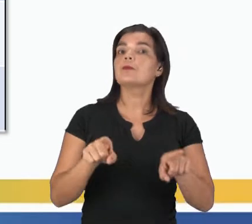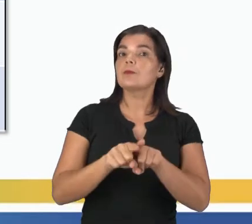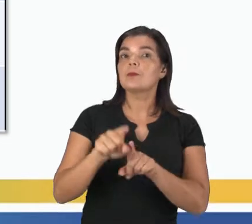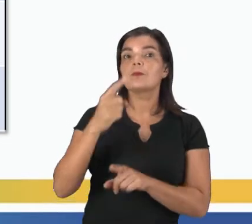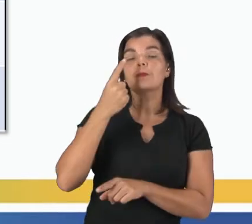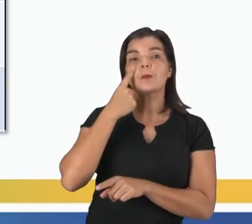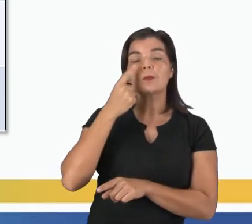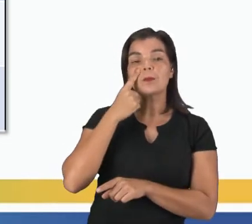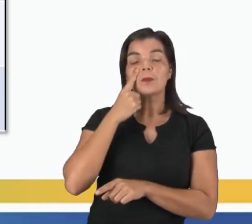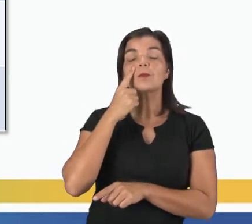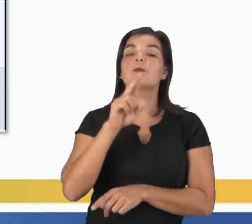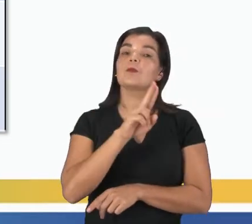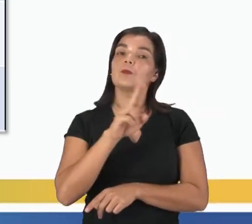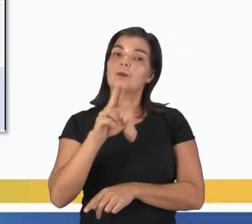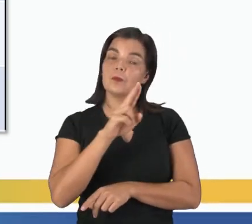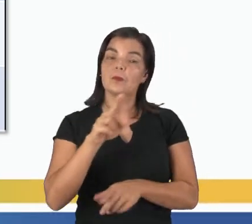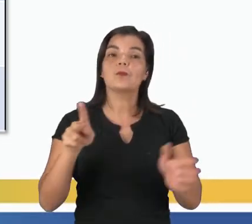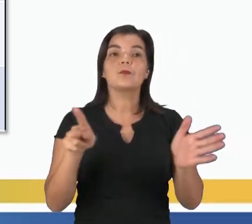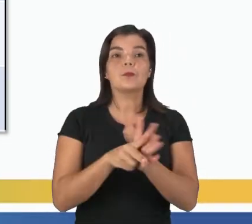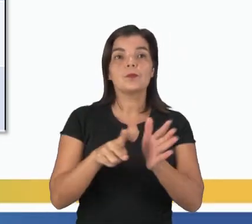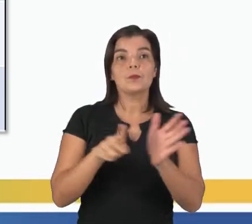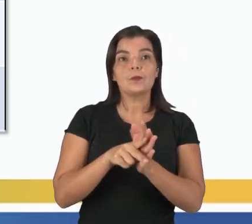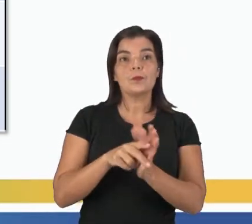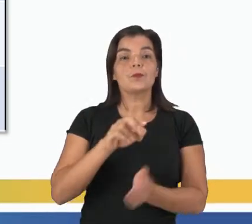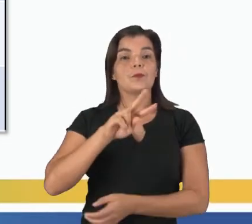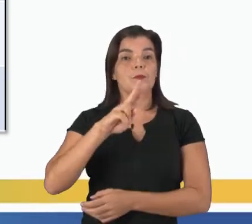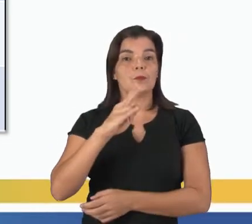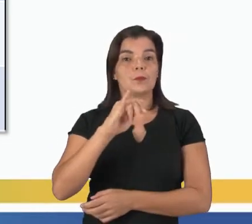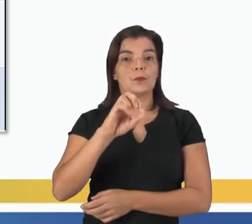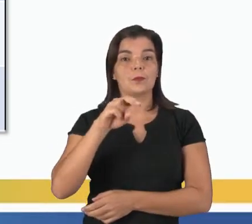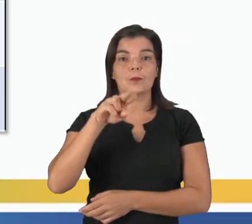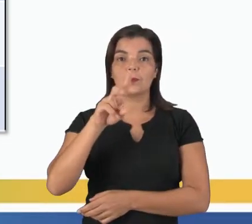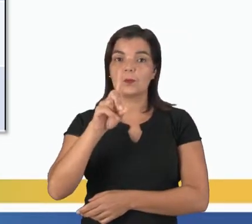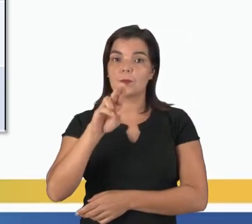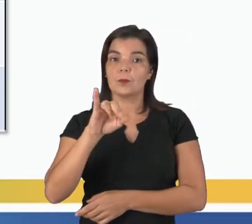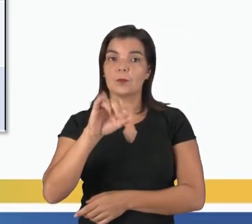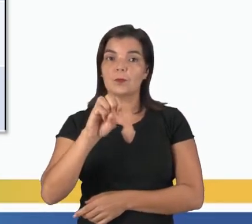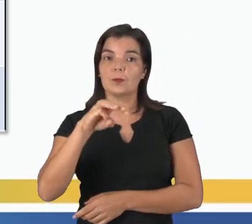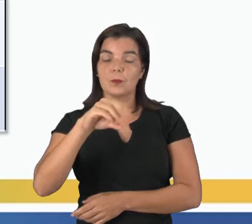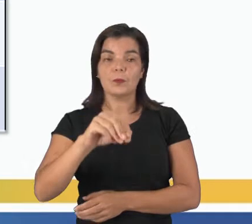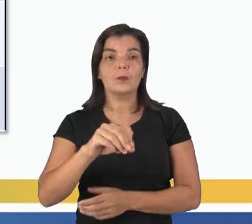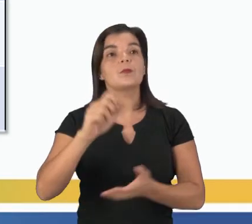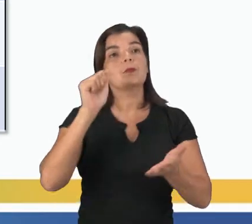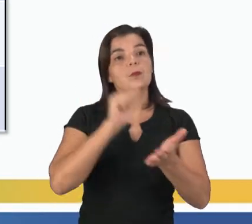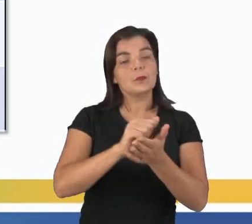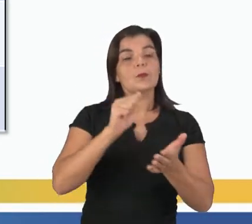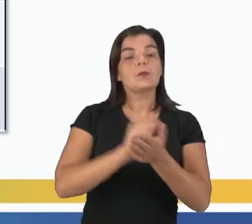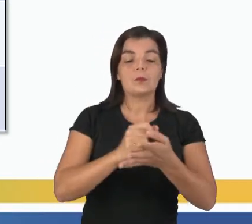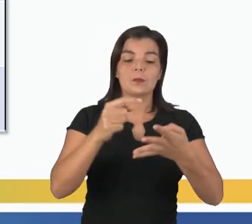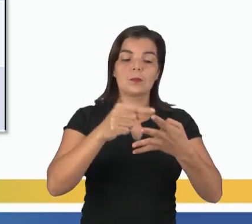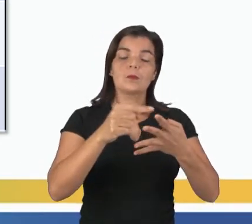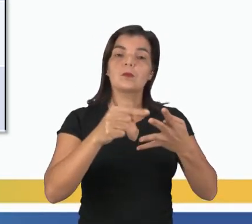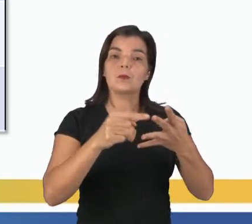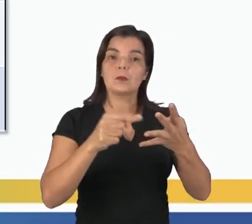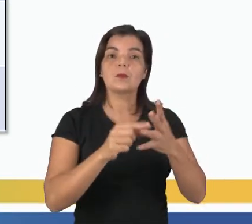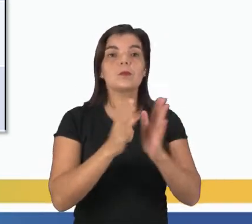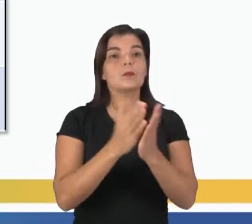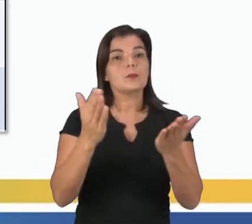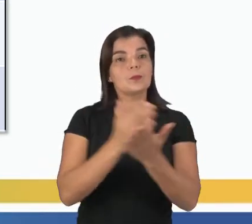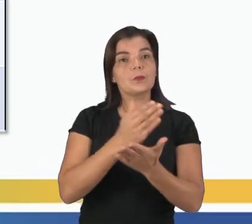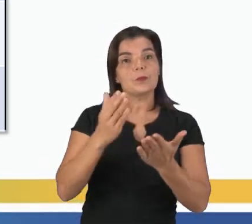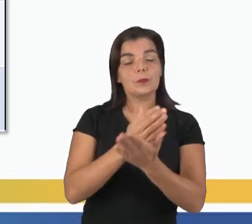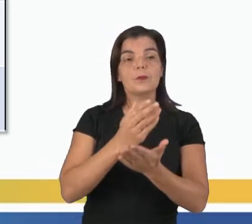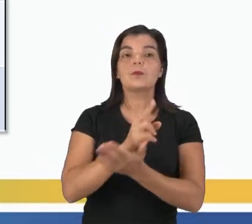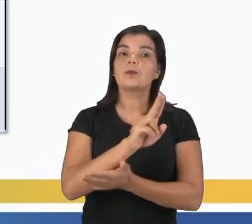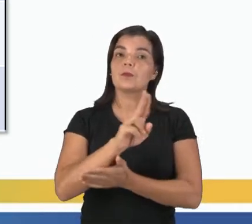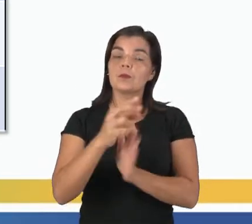Veda é o nome genérico da tradição hindu escrita, e há 4 grandes livros que têm esses